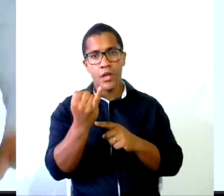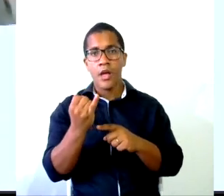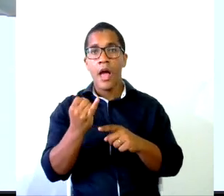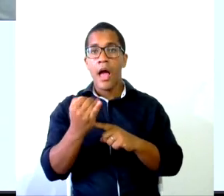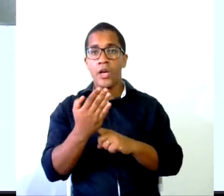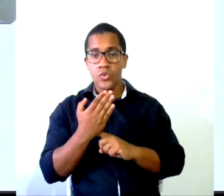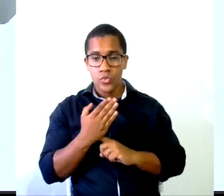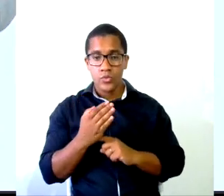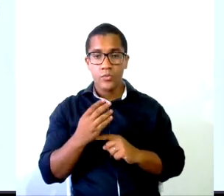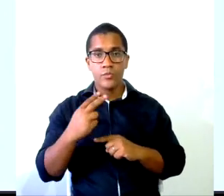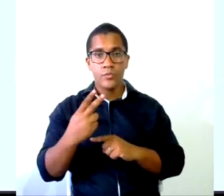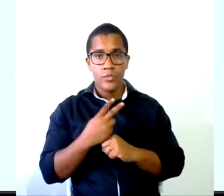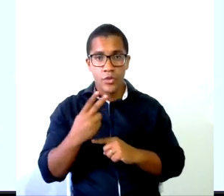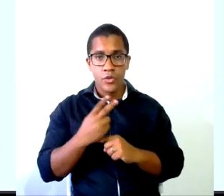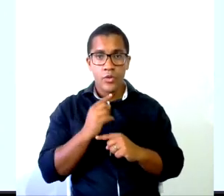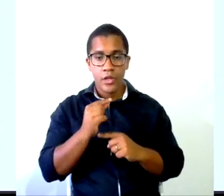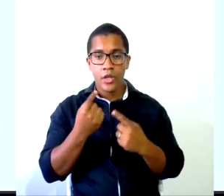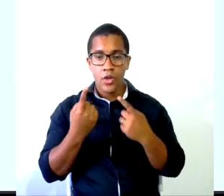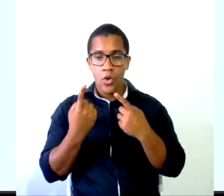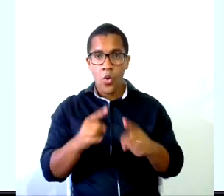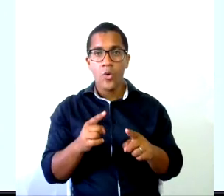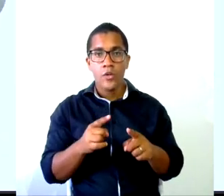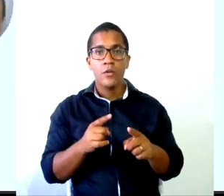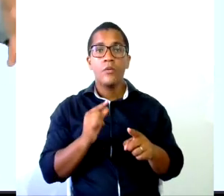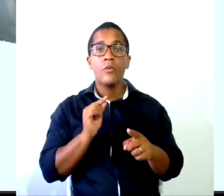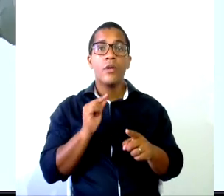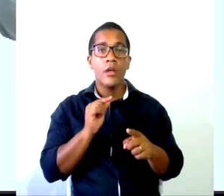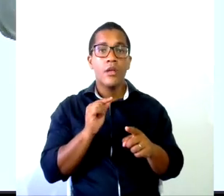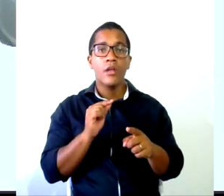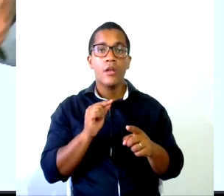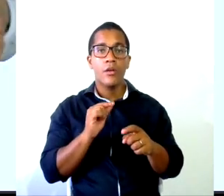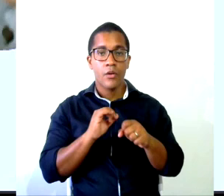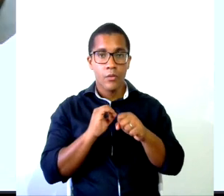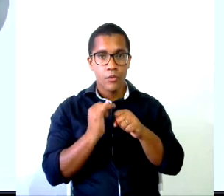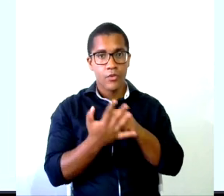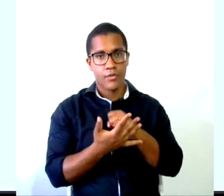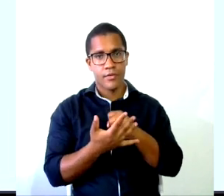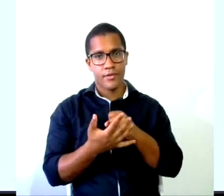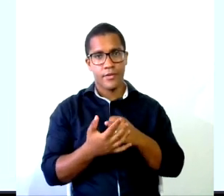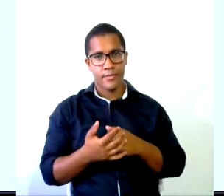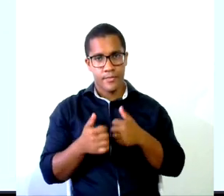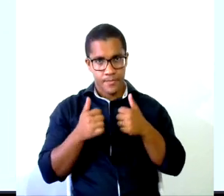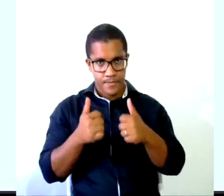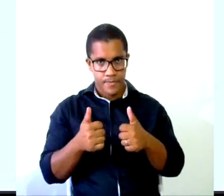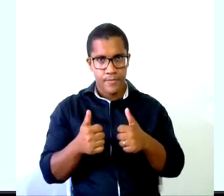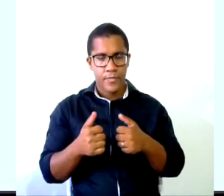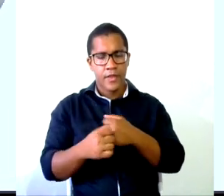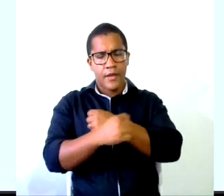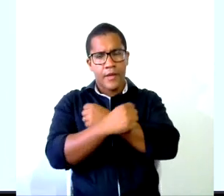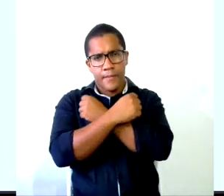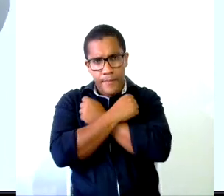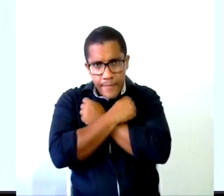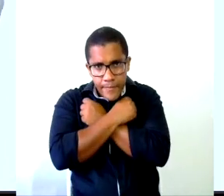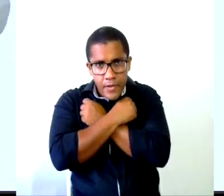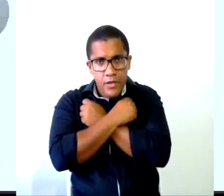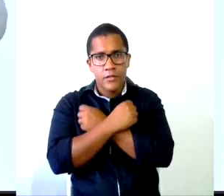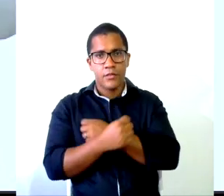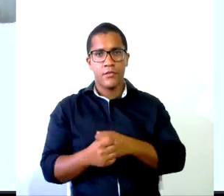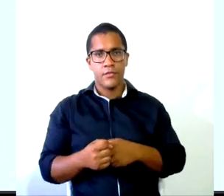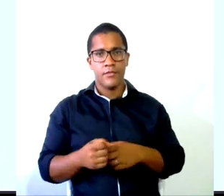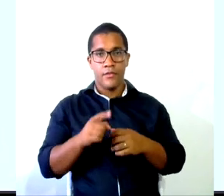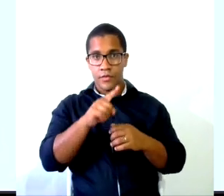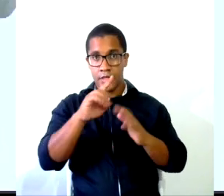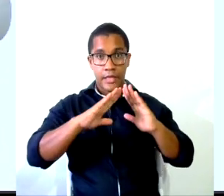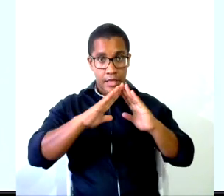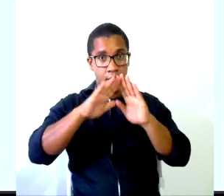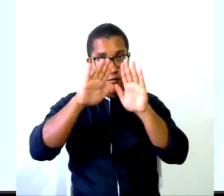importantíssimo para combater esta grande ameaça que é este coronavírus. Um forte